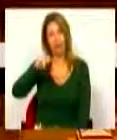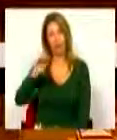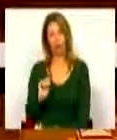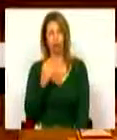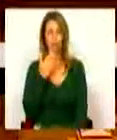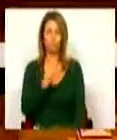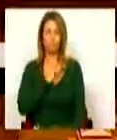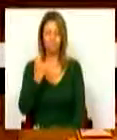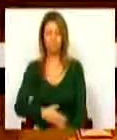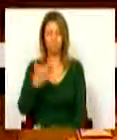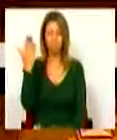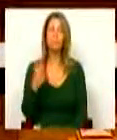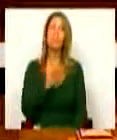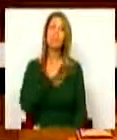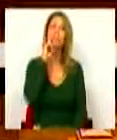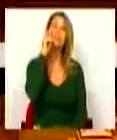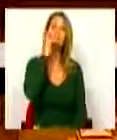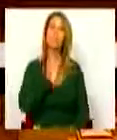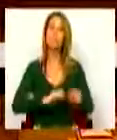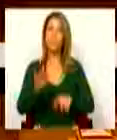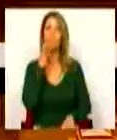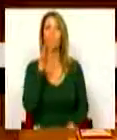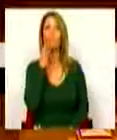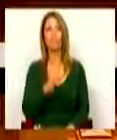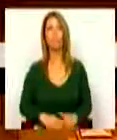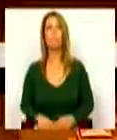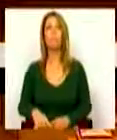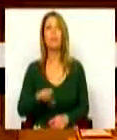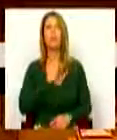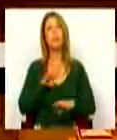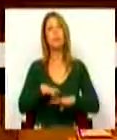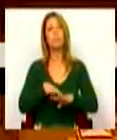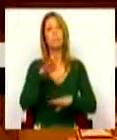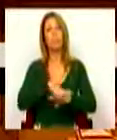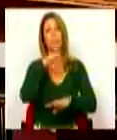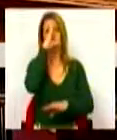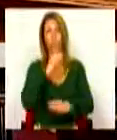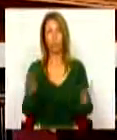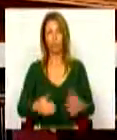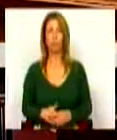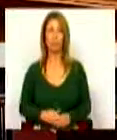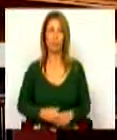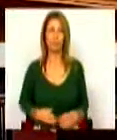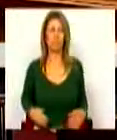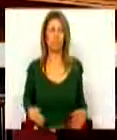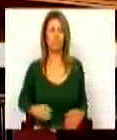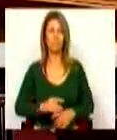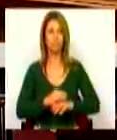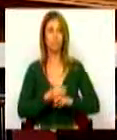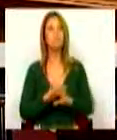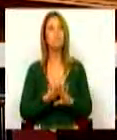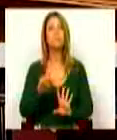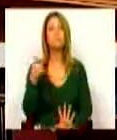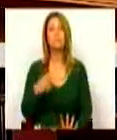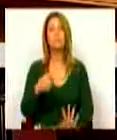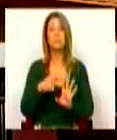Senhor Presidente, senhoras e senhores deputados, senhores membros do Governo. A presidência romena